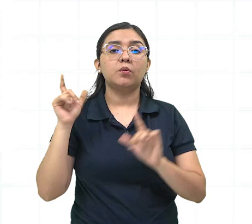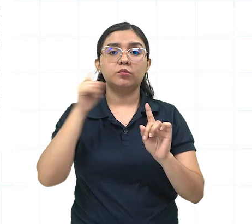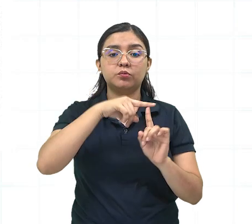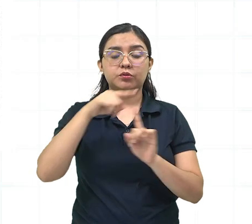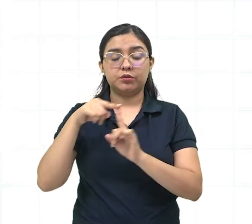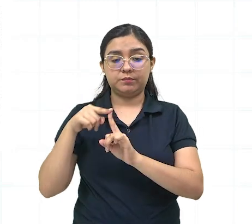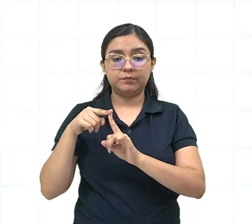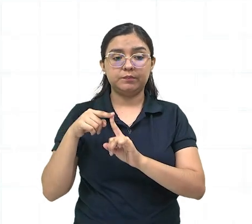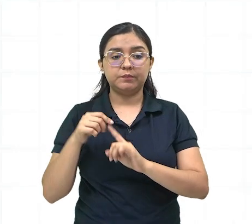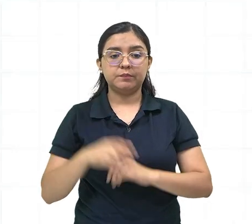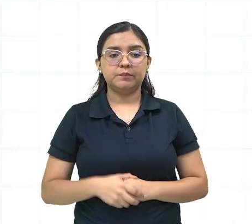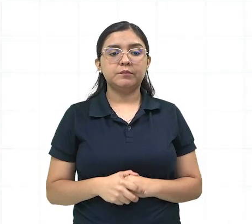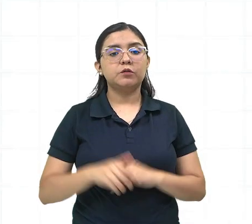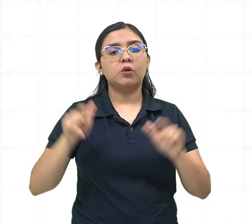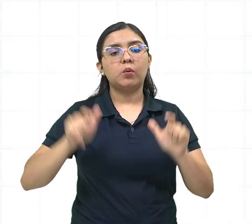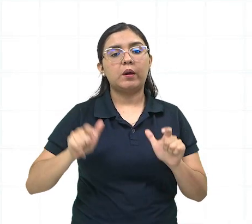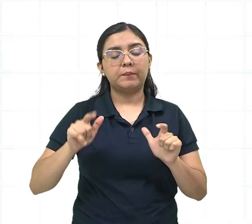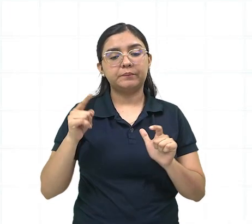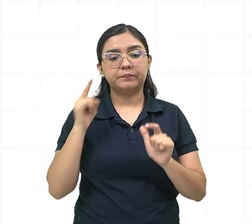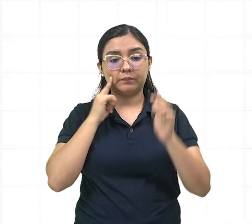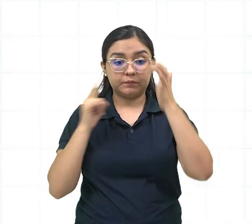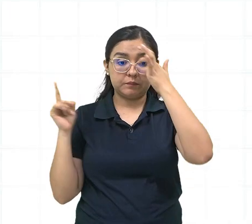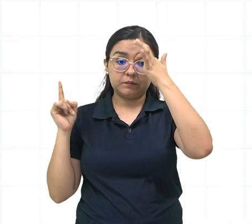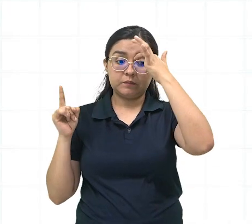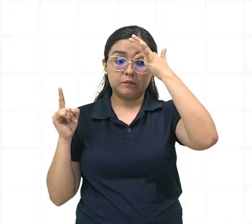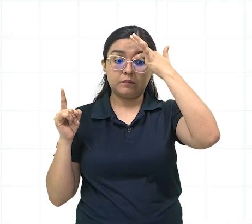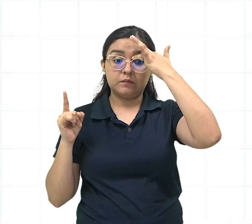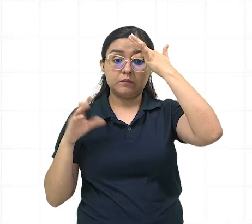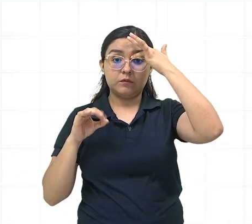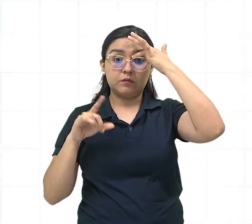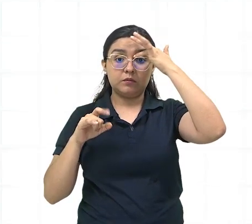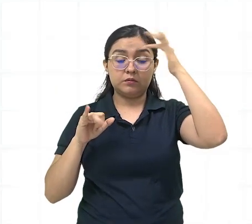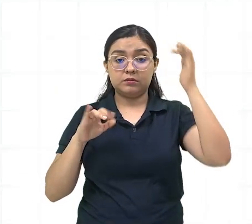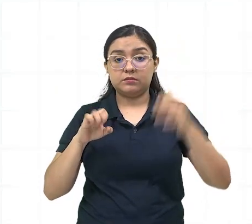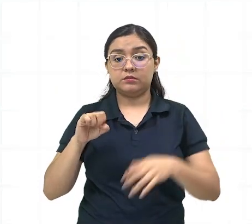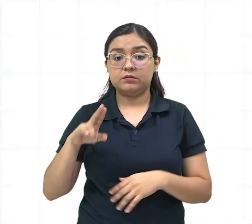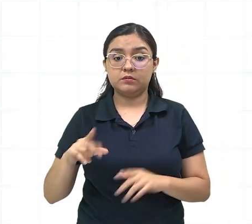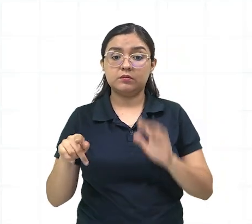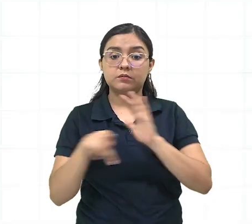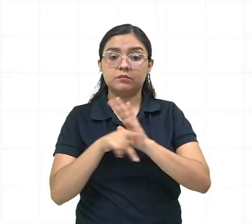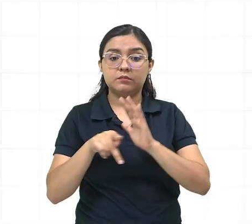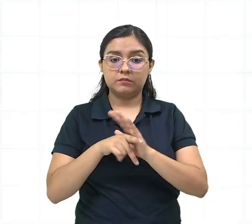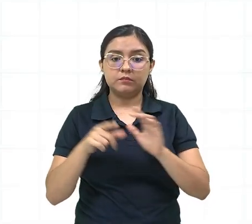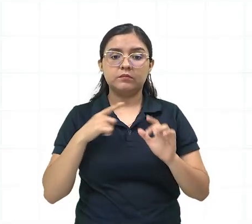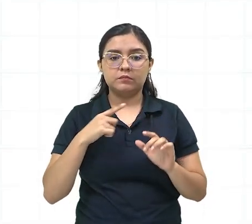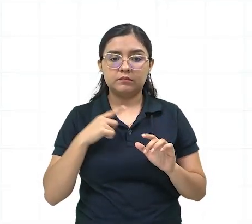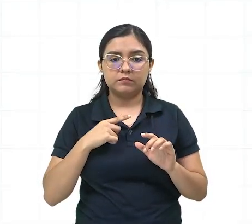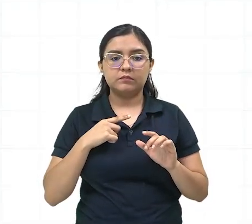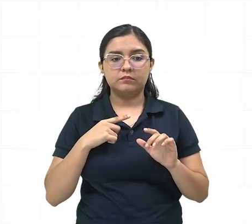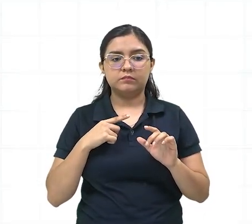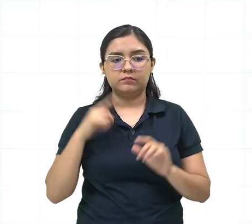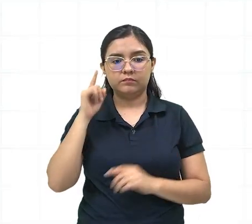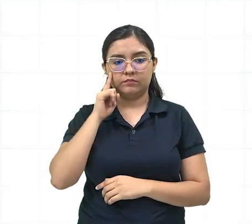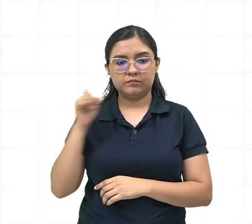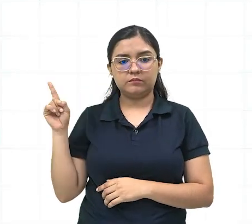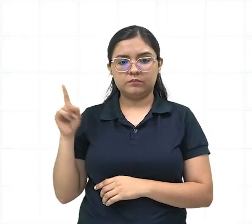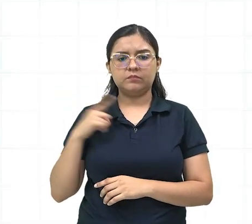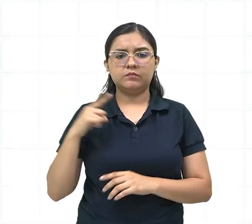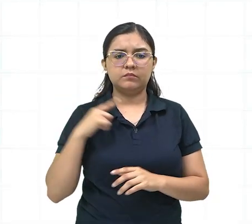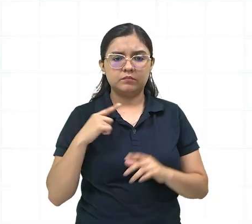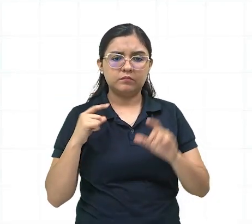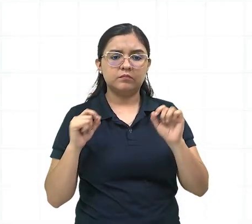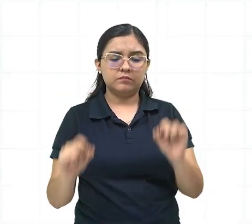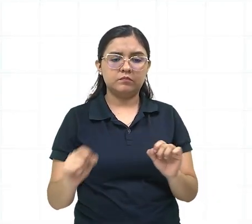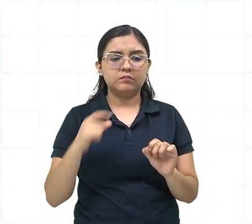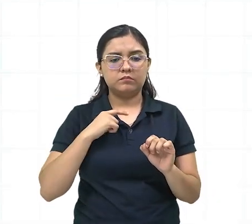tipo de teatro. Aqui a gente está trazendo o Coliseu, um teatro de arena, olha só, em